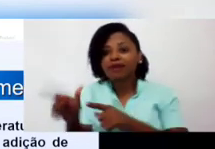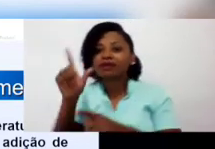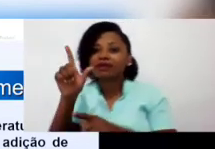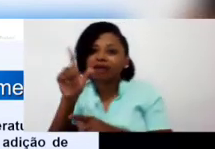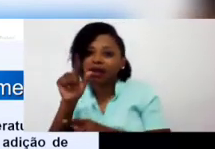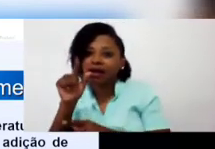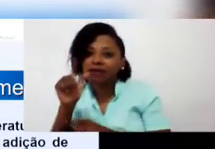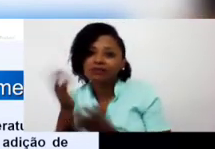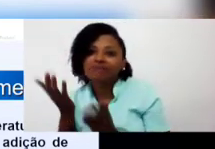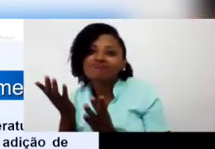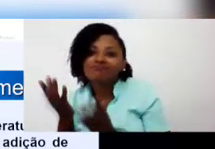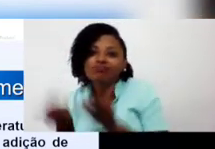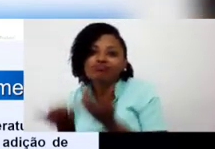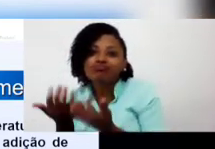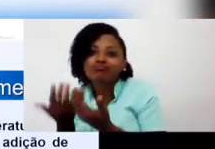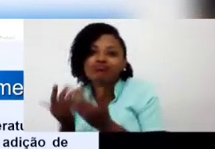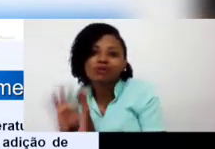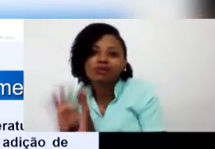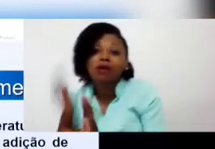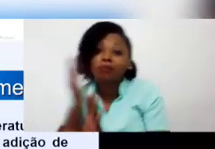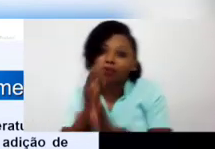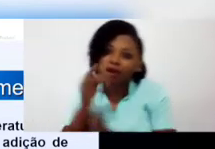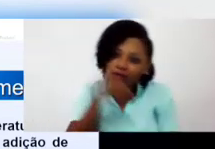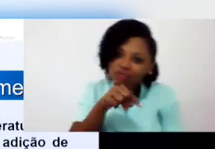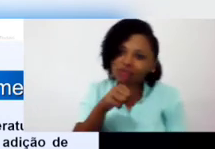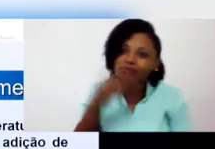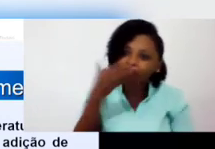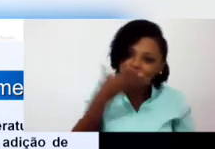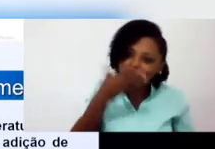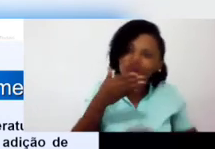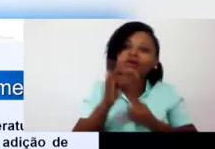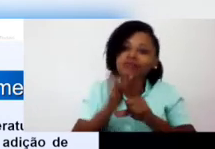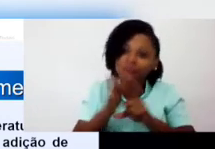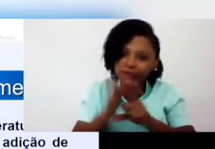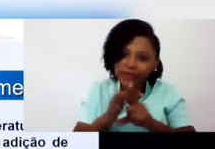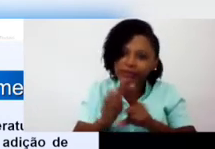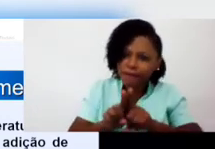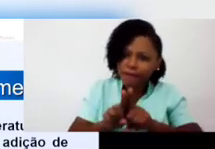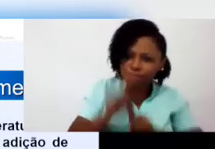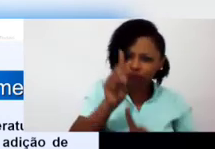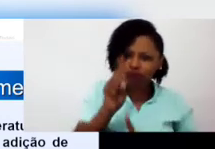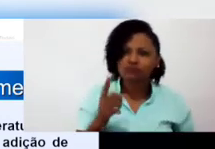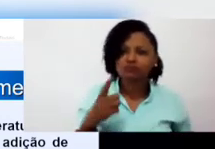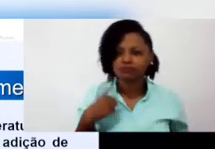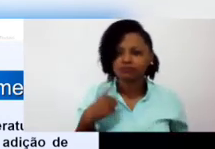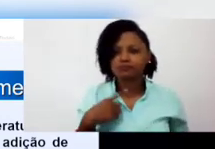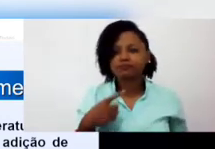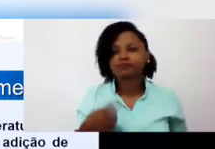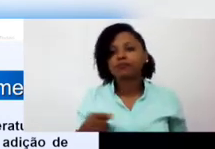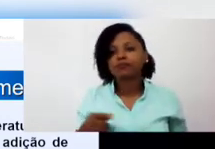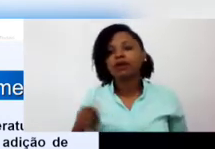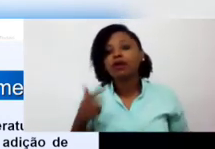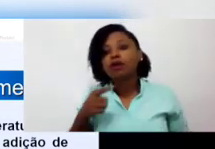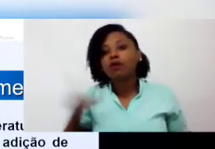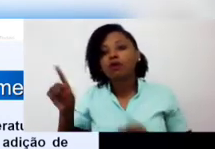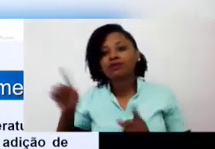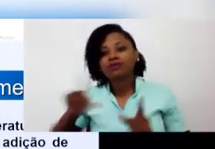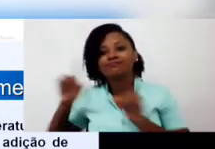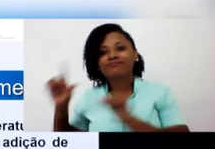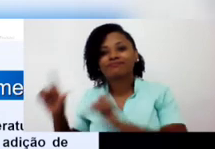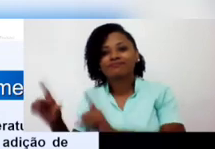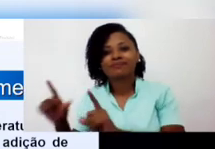numa temperatura maior, por conta dessa barreira que se criou, ok? E aqui, essa outra figura é só para